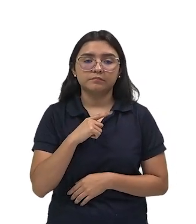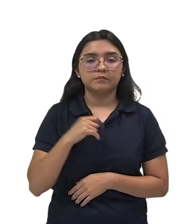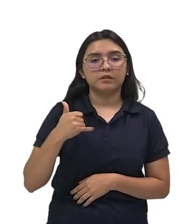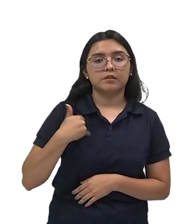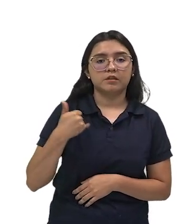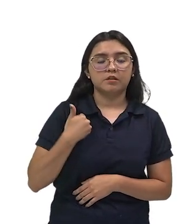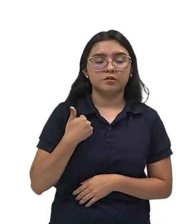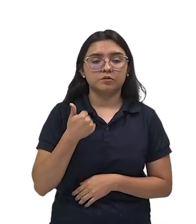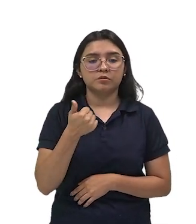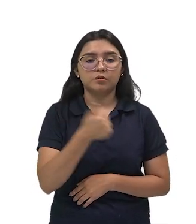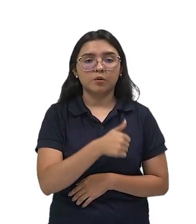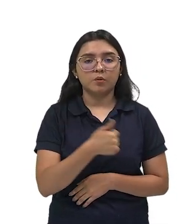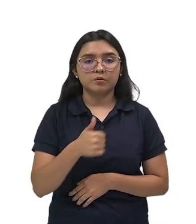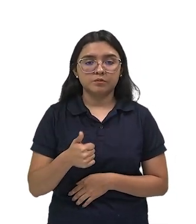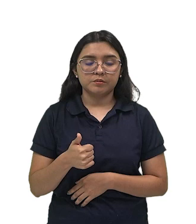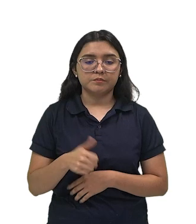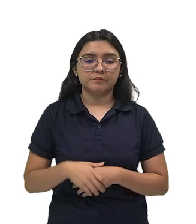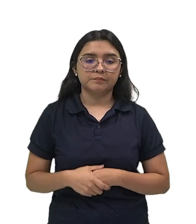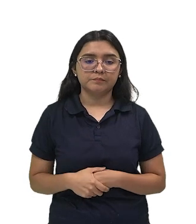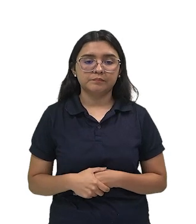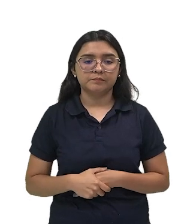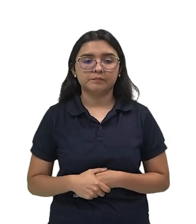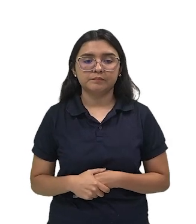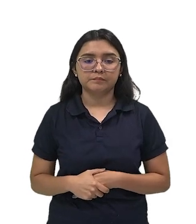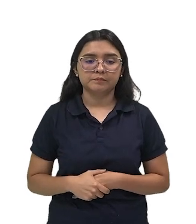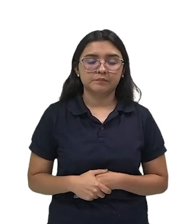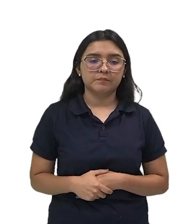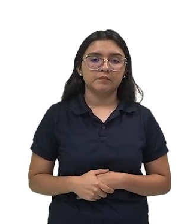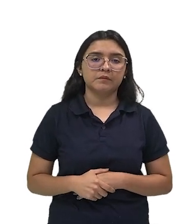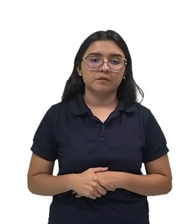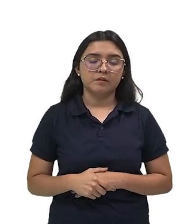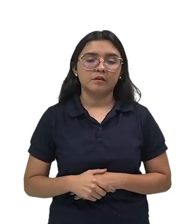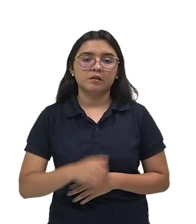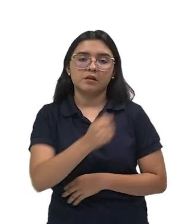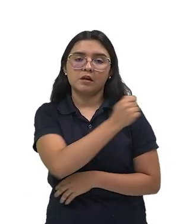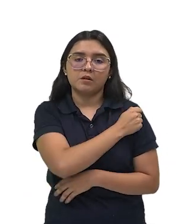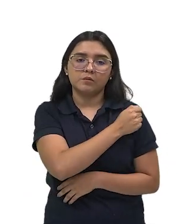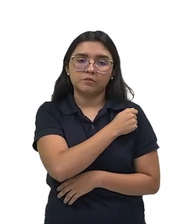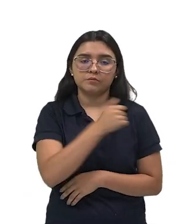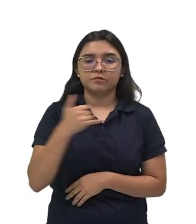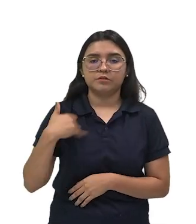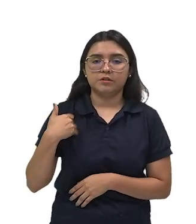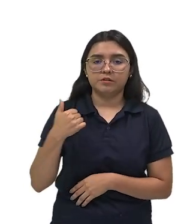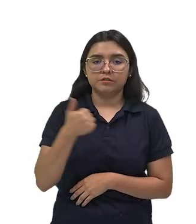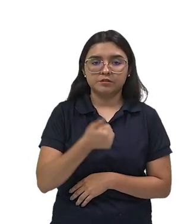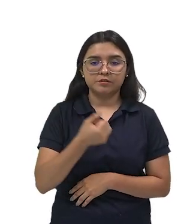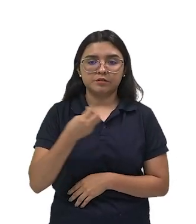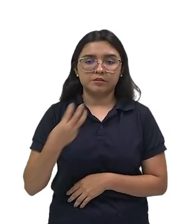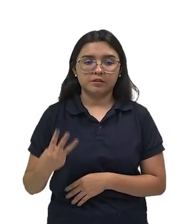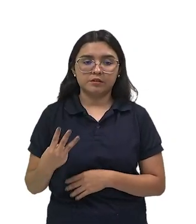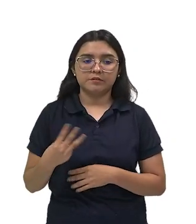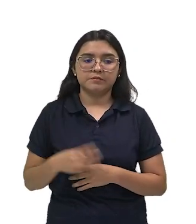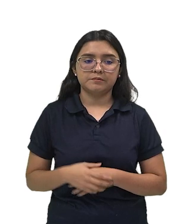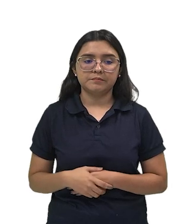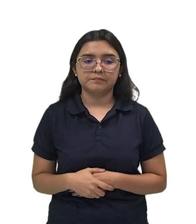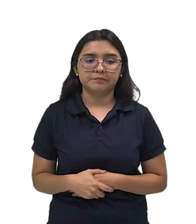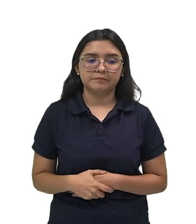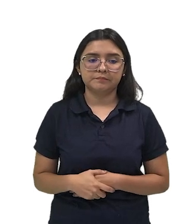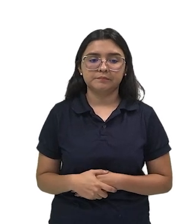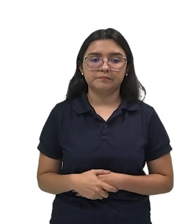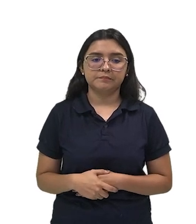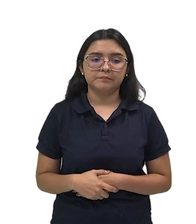11 anos, até alunos de 13 anos. É isso que eu estou me referindo à